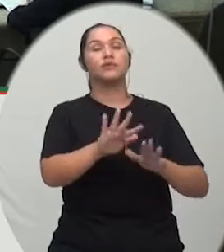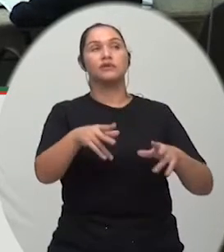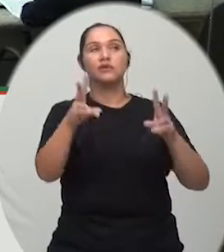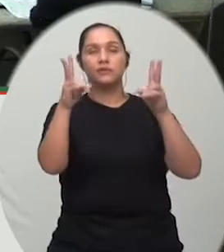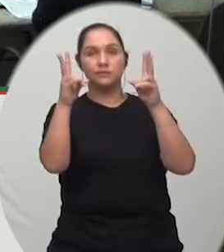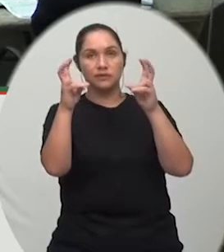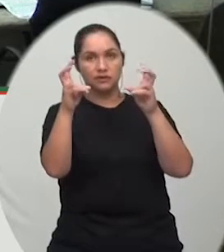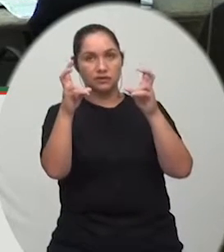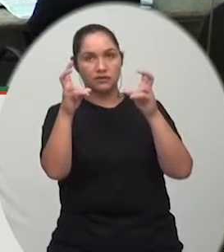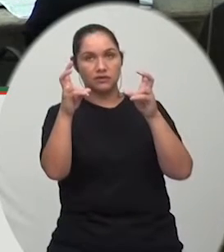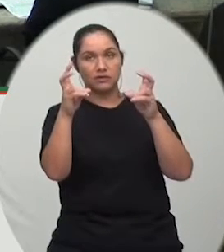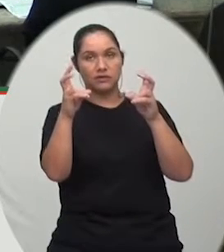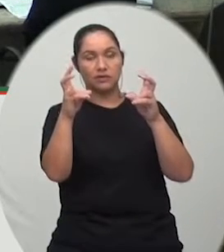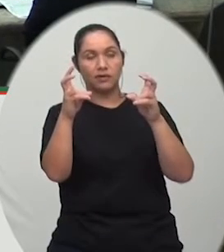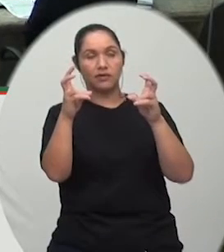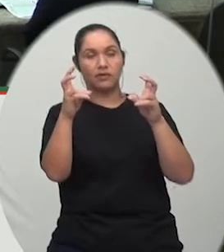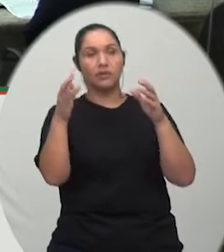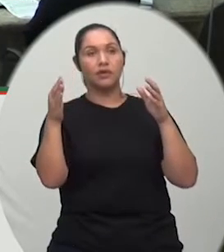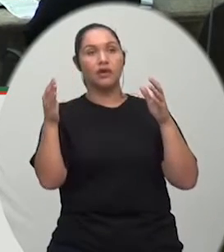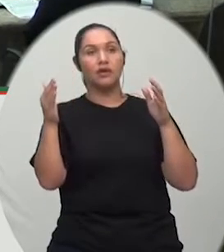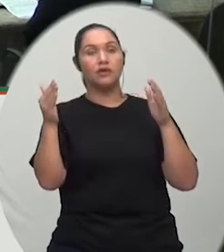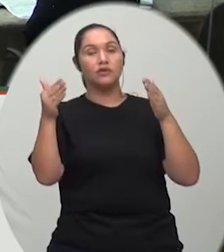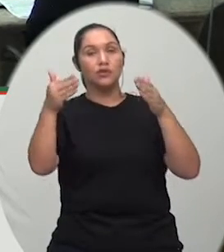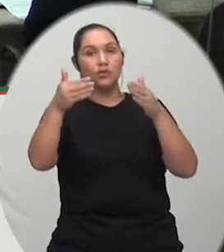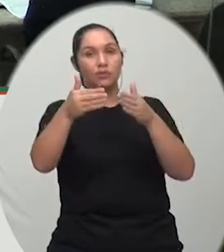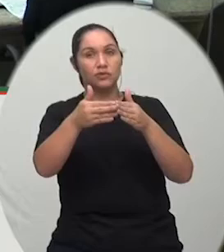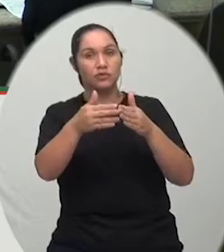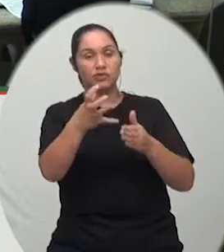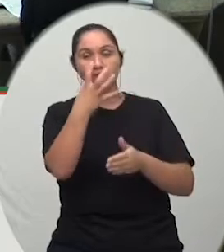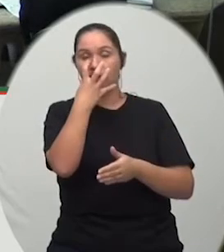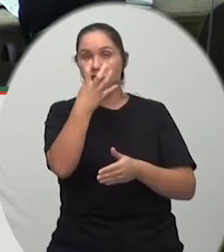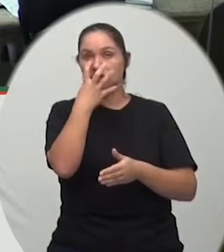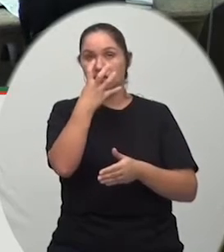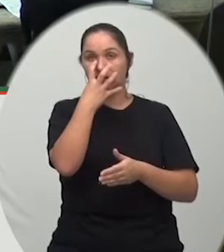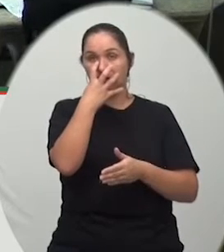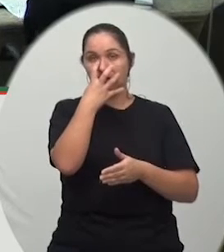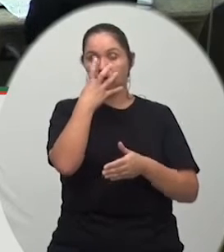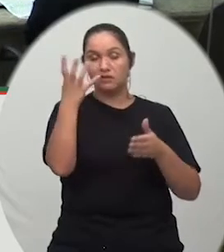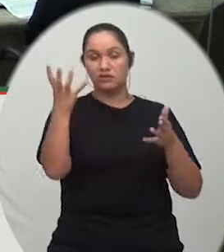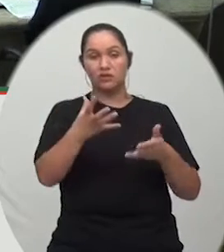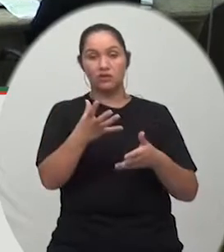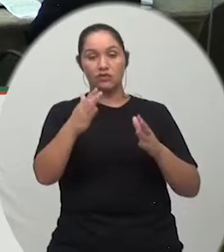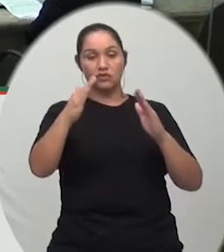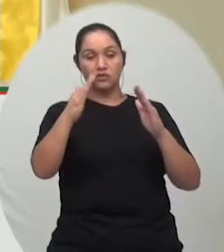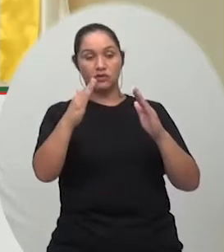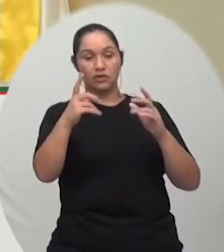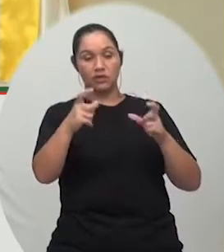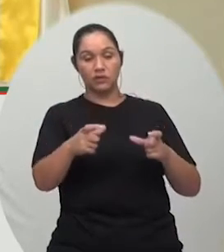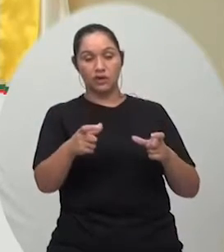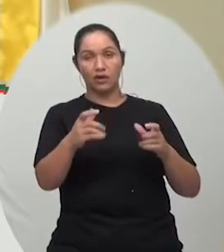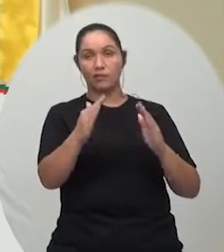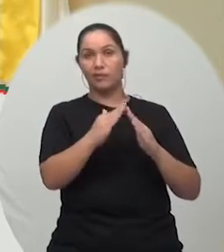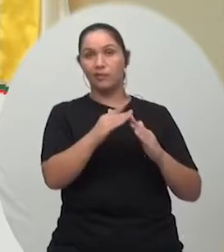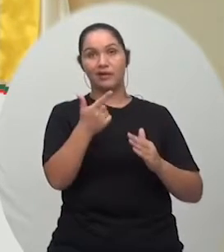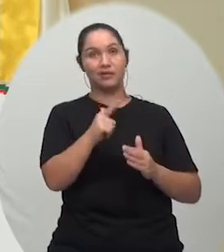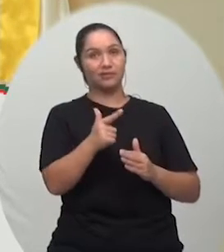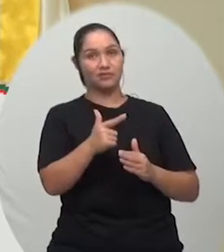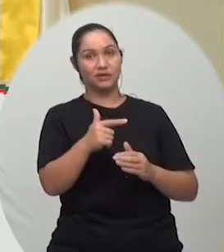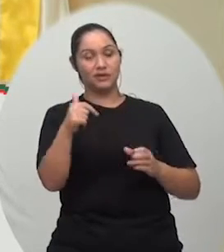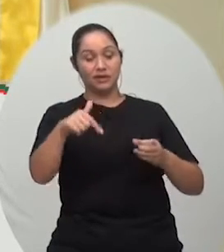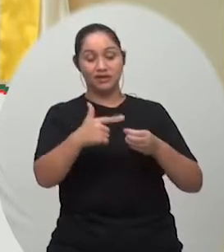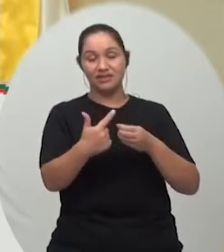relação aos cães errantes do nosso município, com relação aos animais aqui no nosso